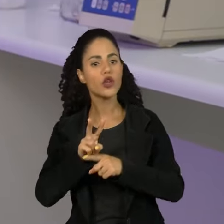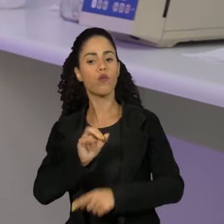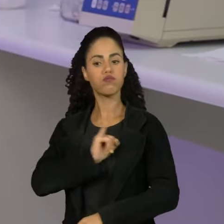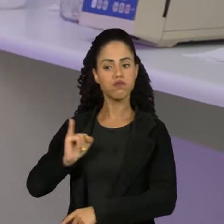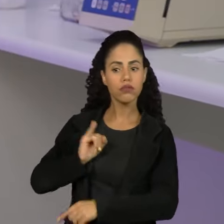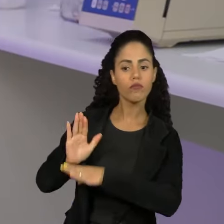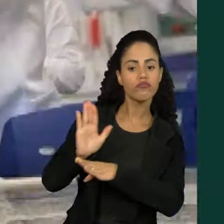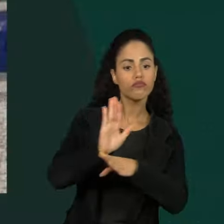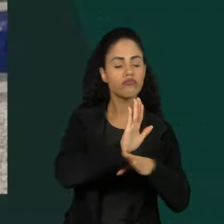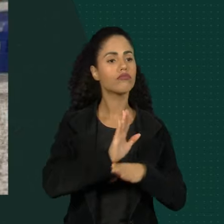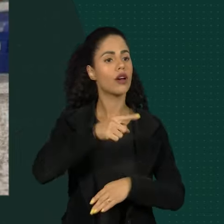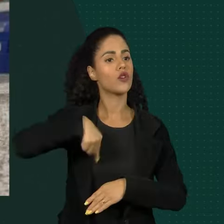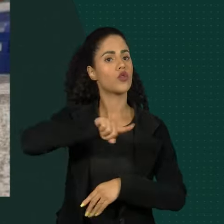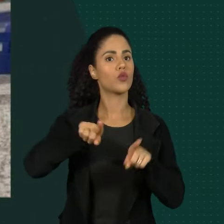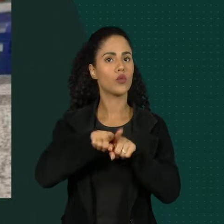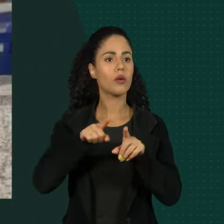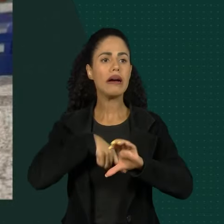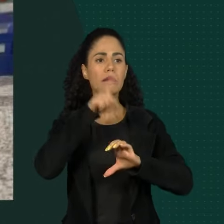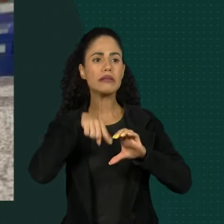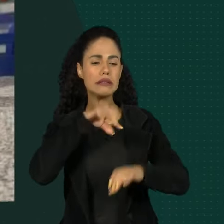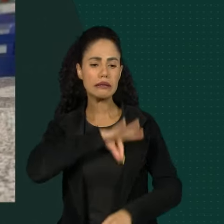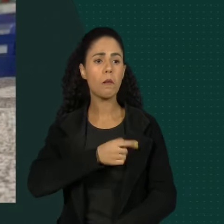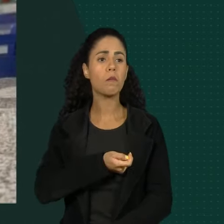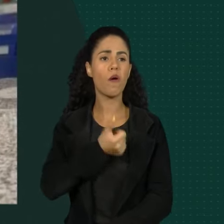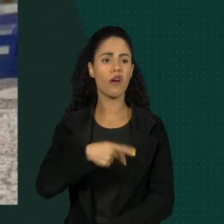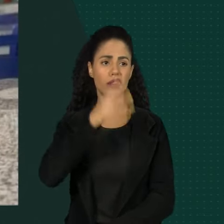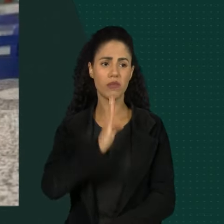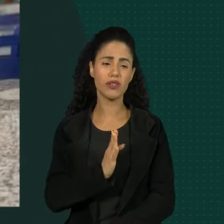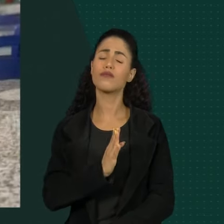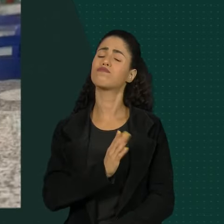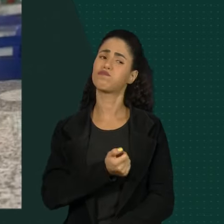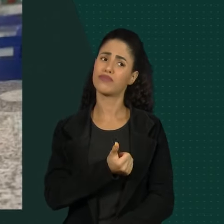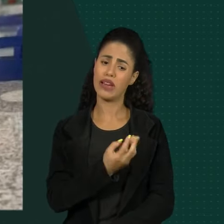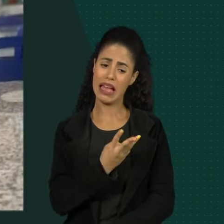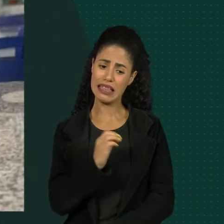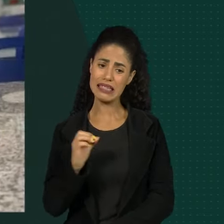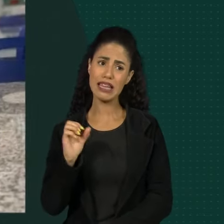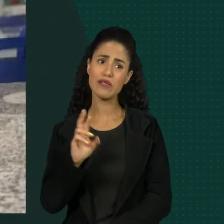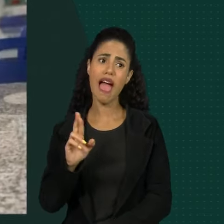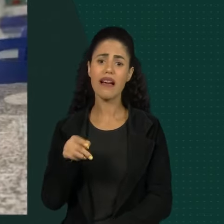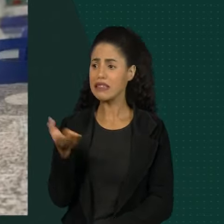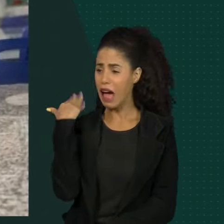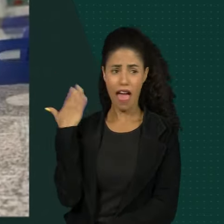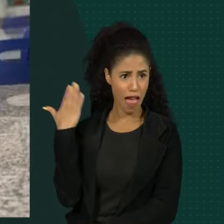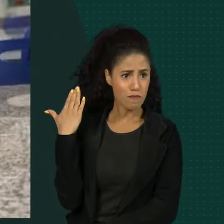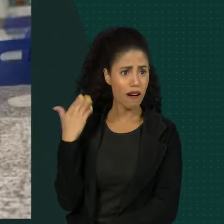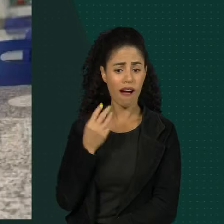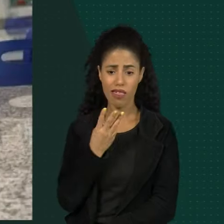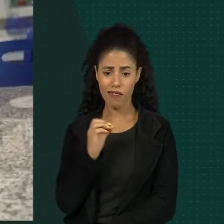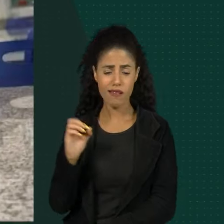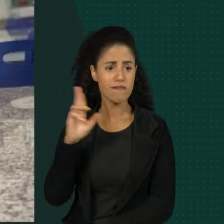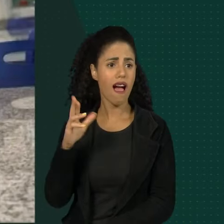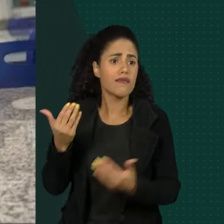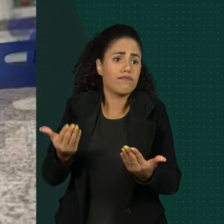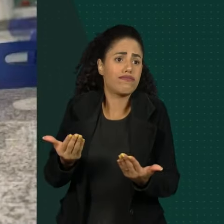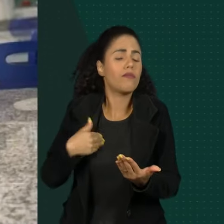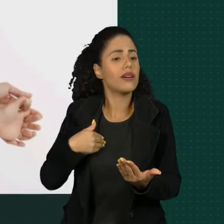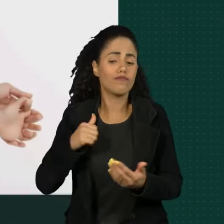de bioquímica. Mas cientista ganha muito pouco no Brasil, né? Eram R$300 na época. Foi uma bolsa de ações